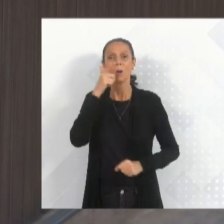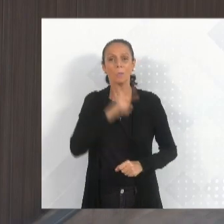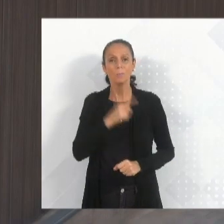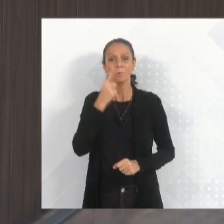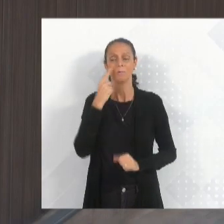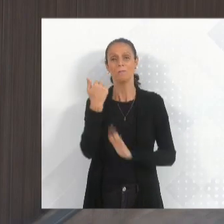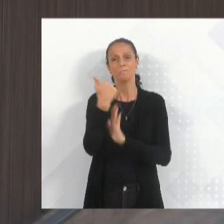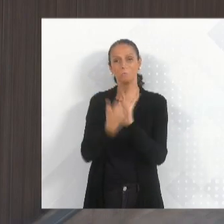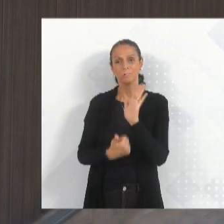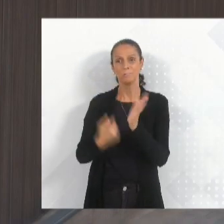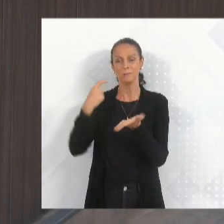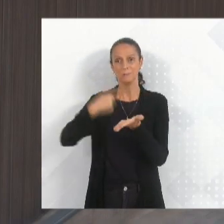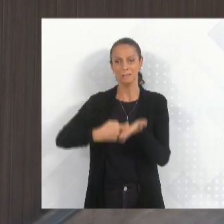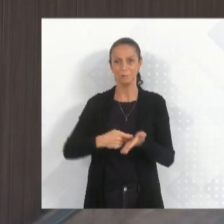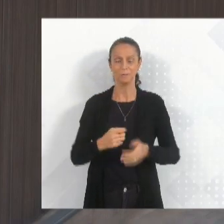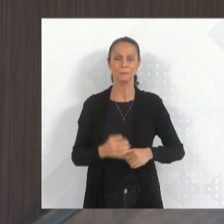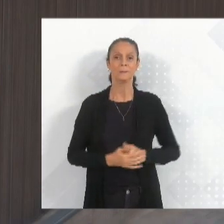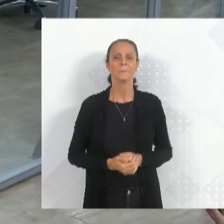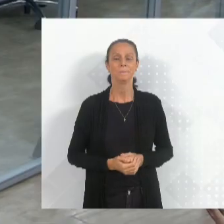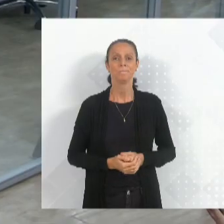Convido agora a vereadora Silmara.